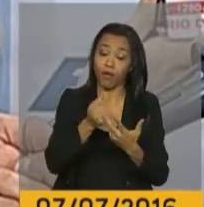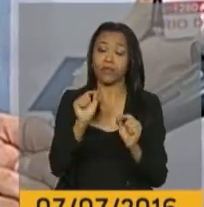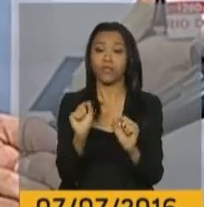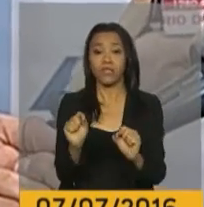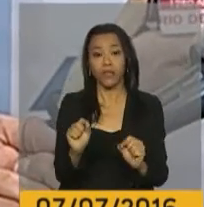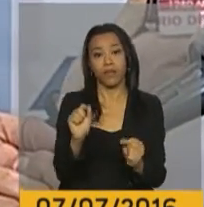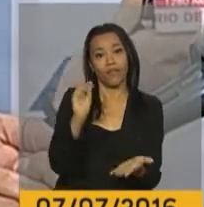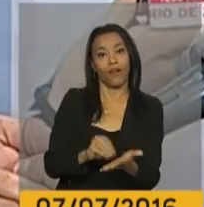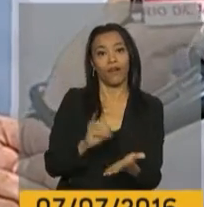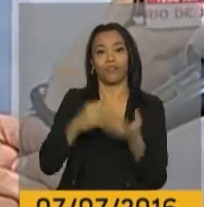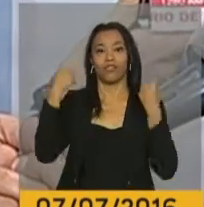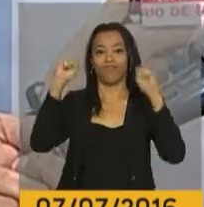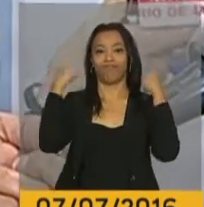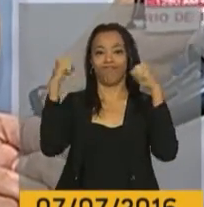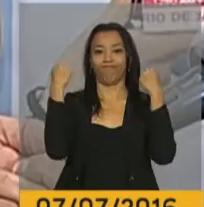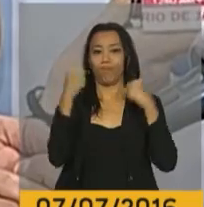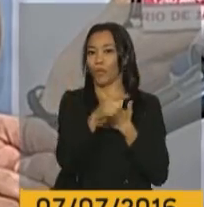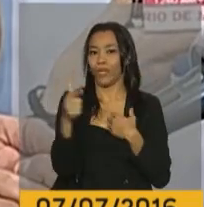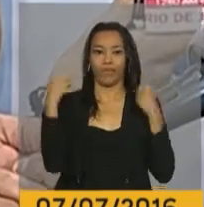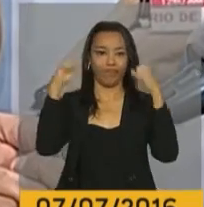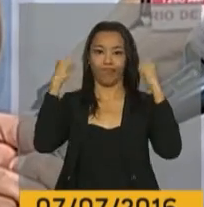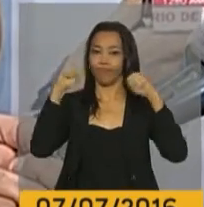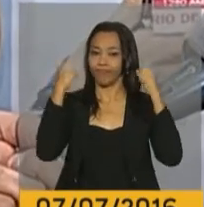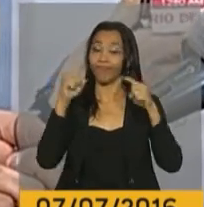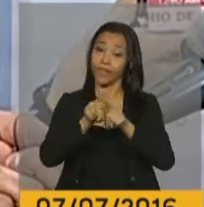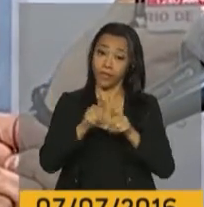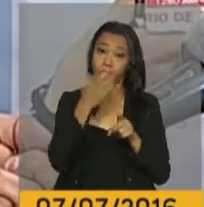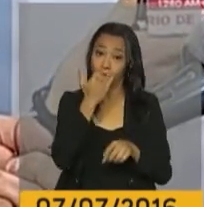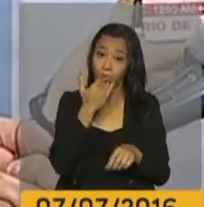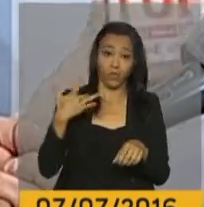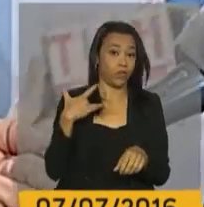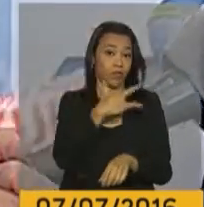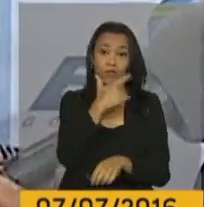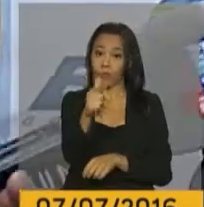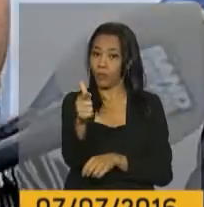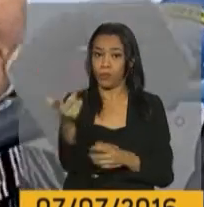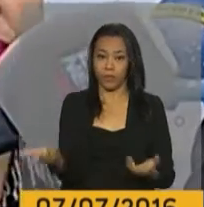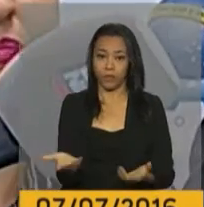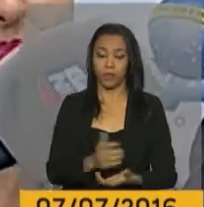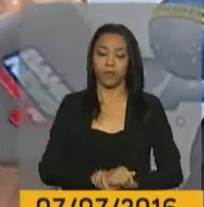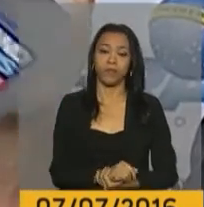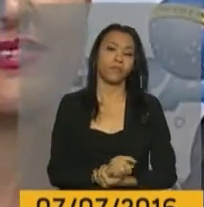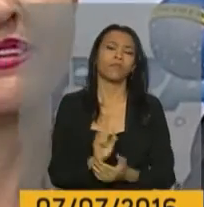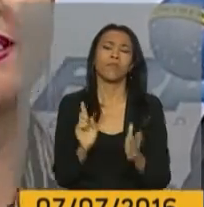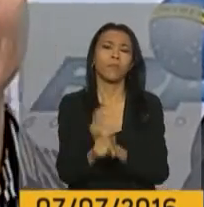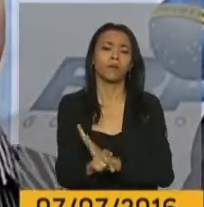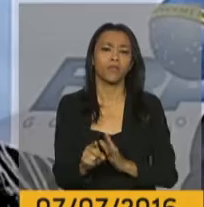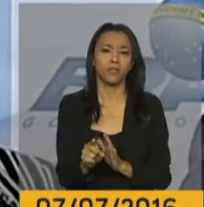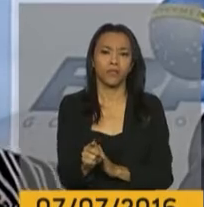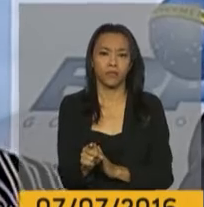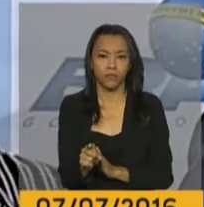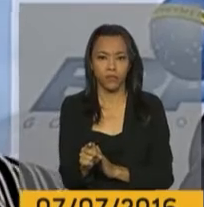falta de exercício físico e por uma alimentação que não é saudável a formação técnica sexo